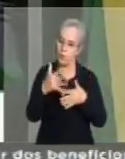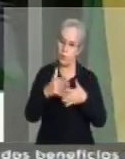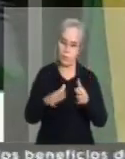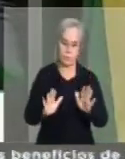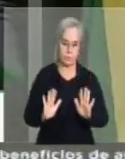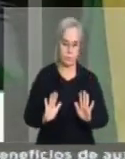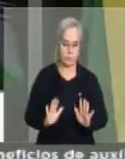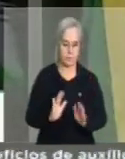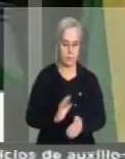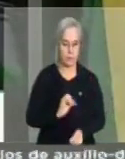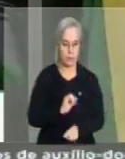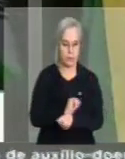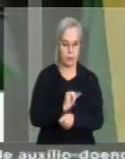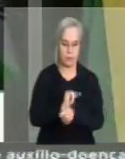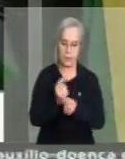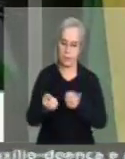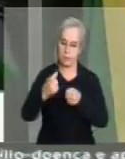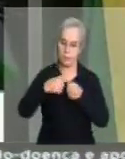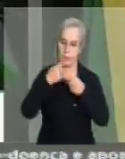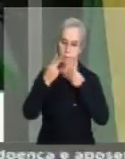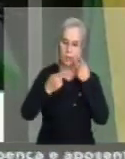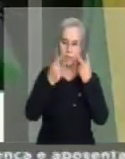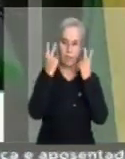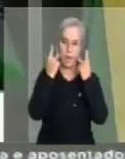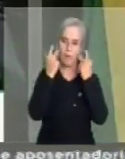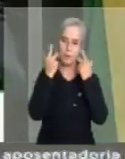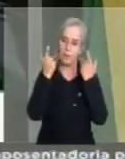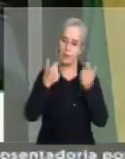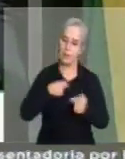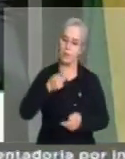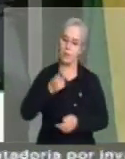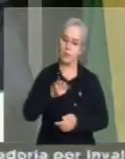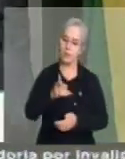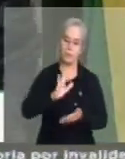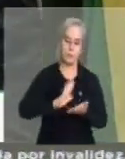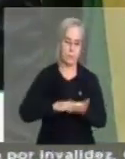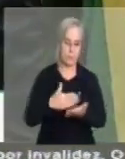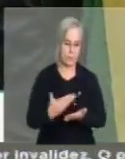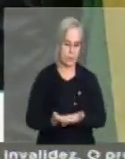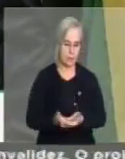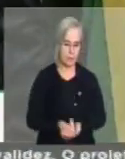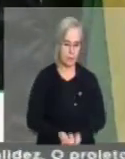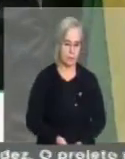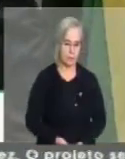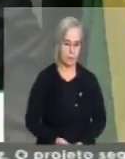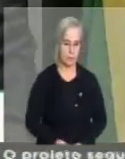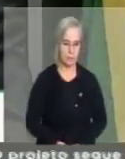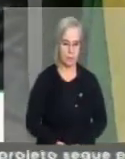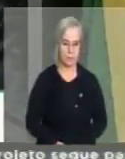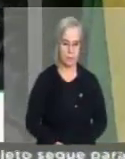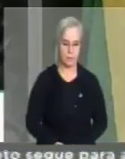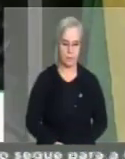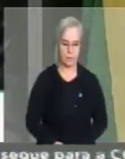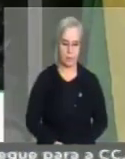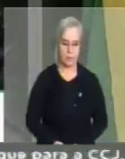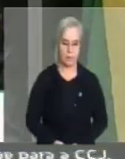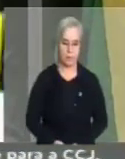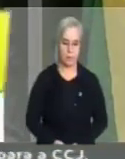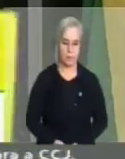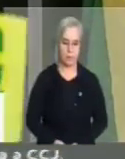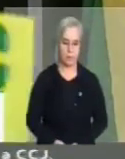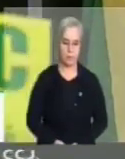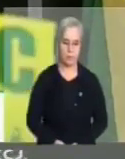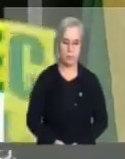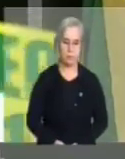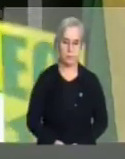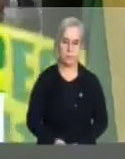a necessidade de se promoverem os ajustes necessários ao regime fiscal que se pretende aprovar. Portanto, é uma minoria contrária